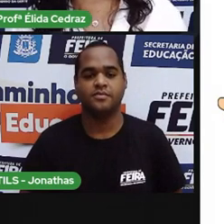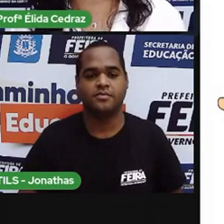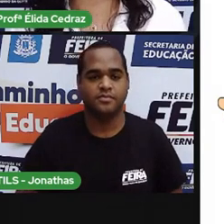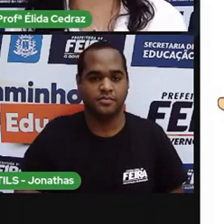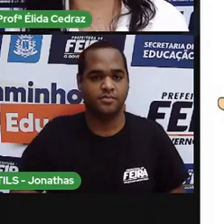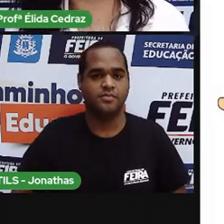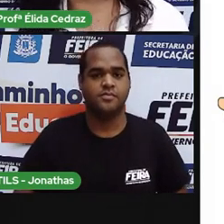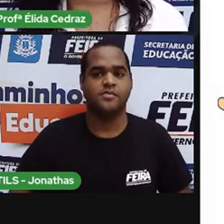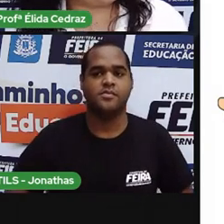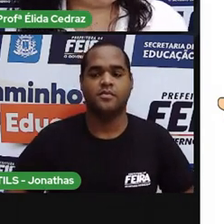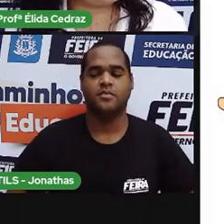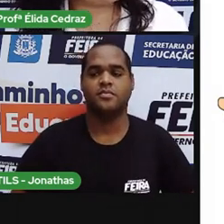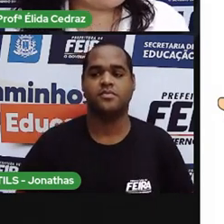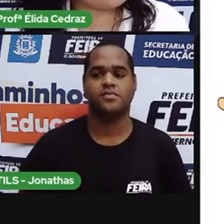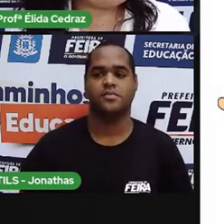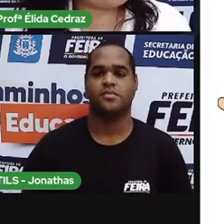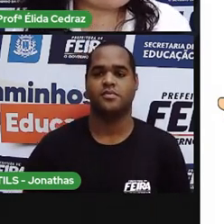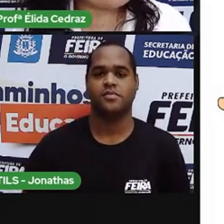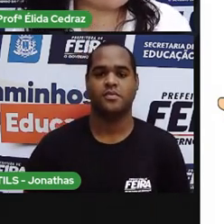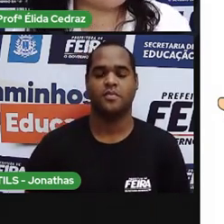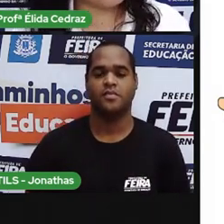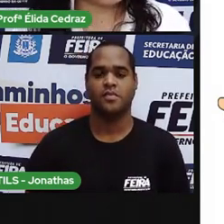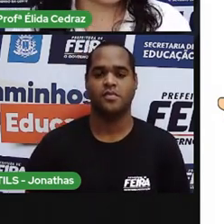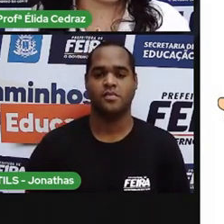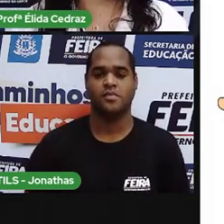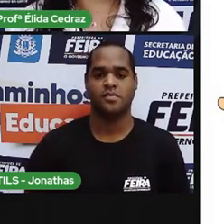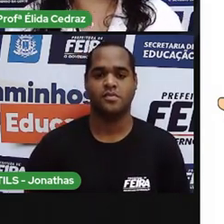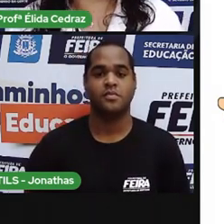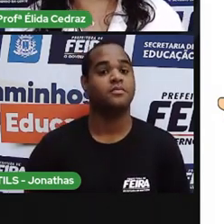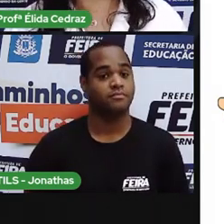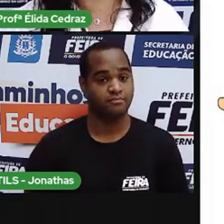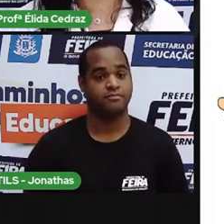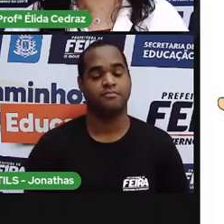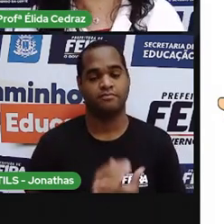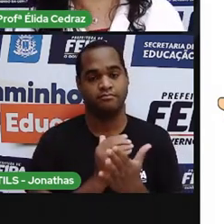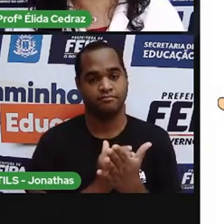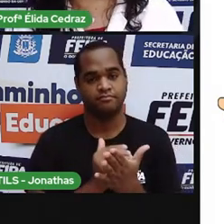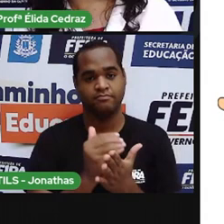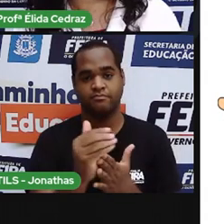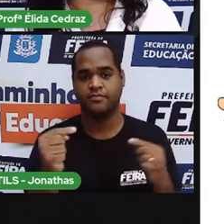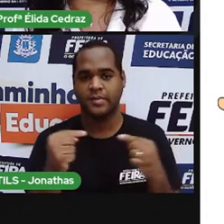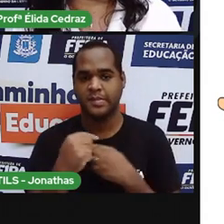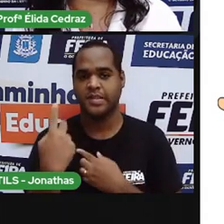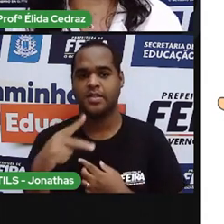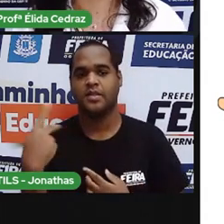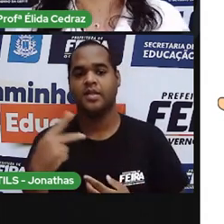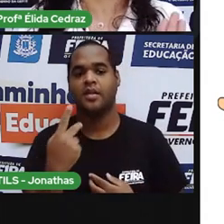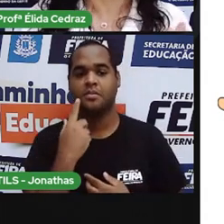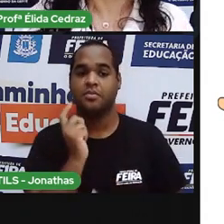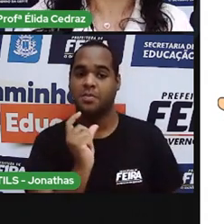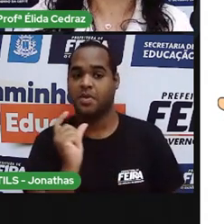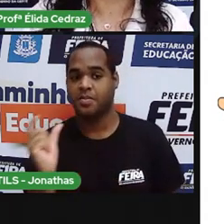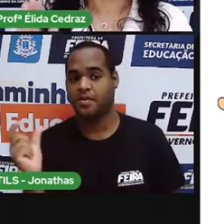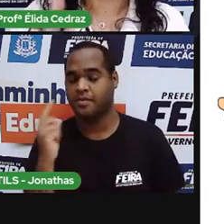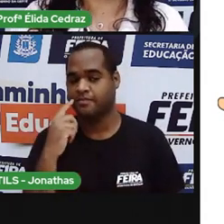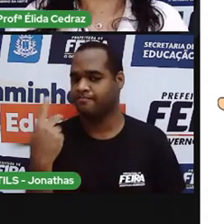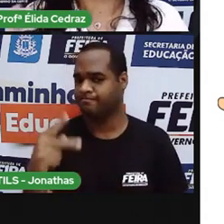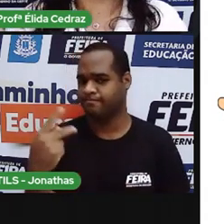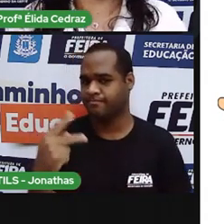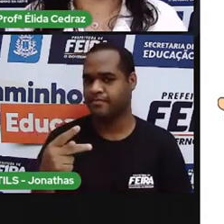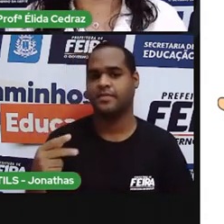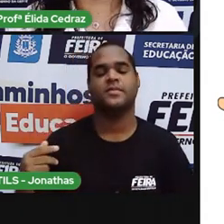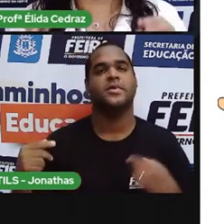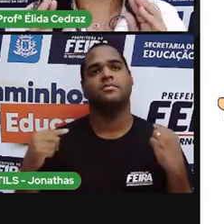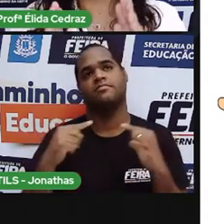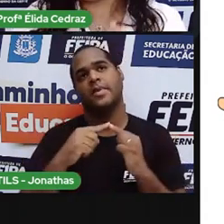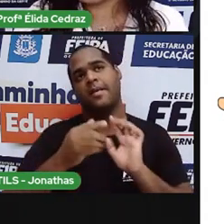Também existe outro tipo de segmentação, a segmentação em sílabas, que é